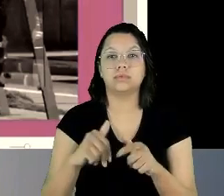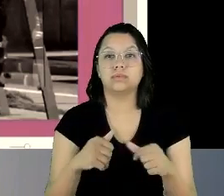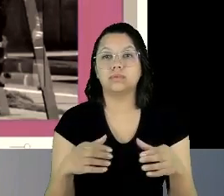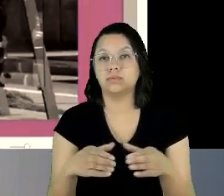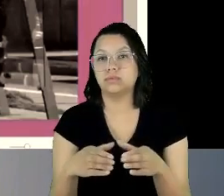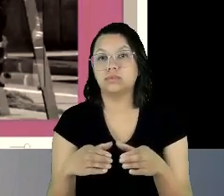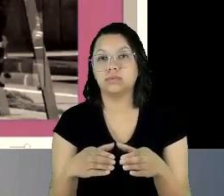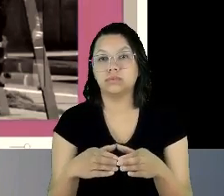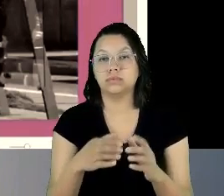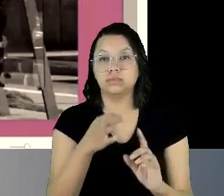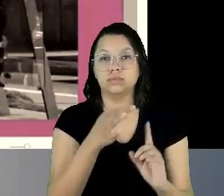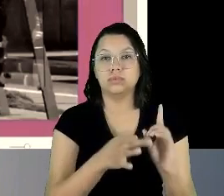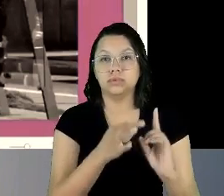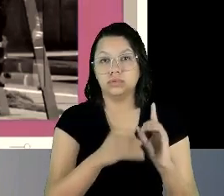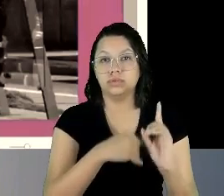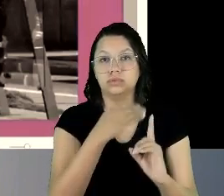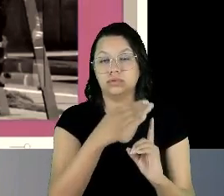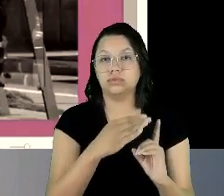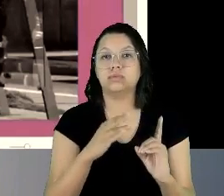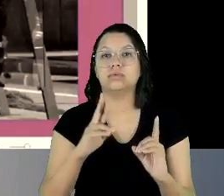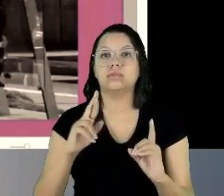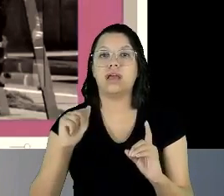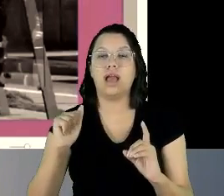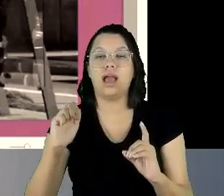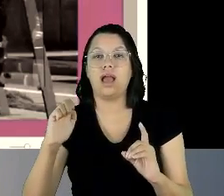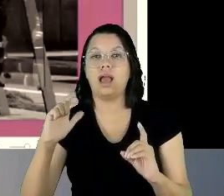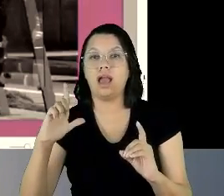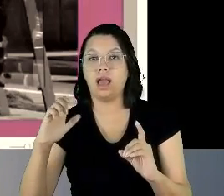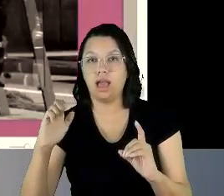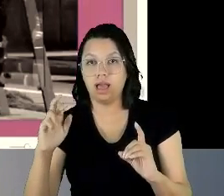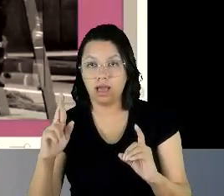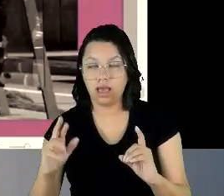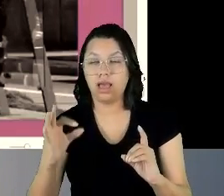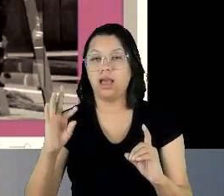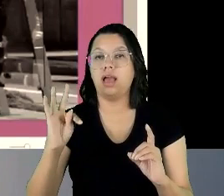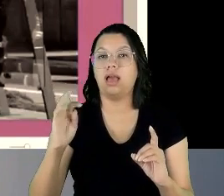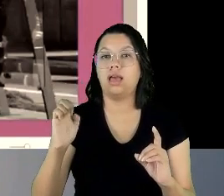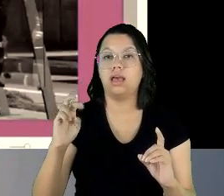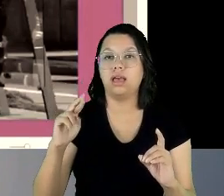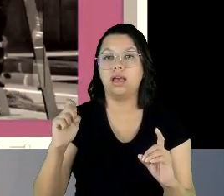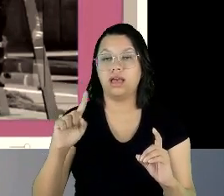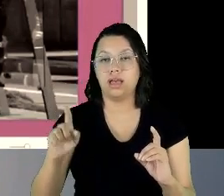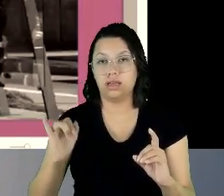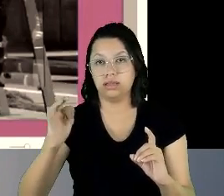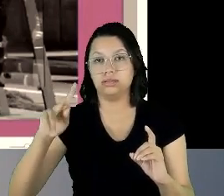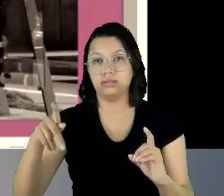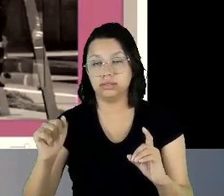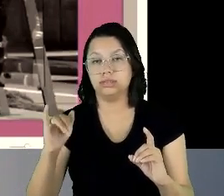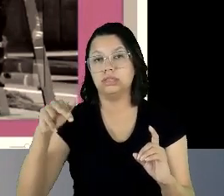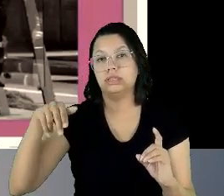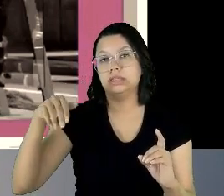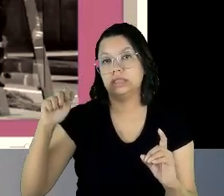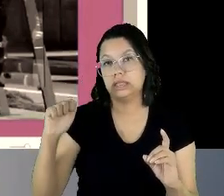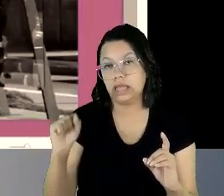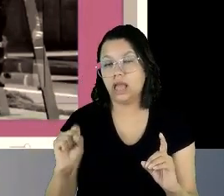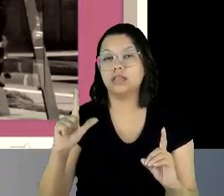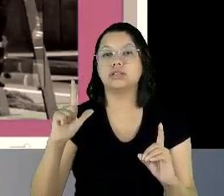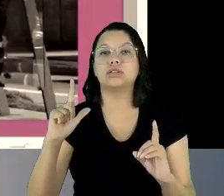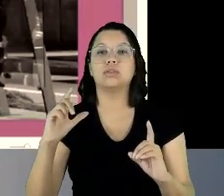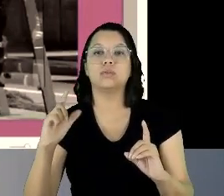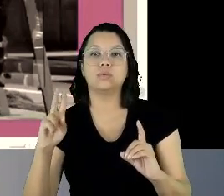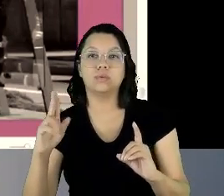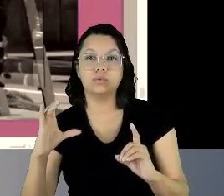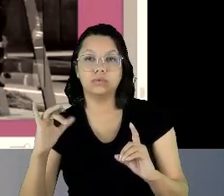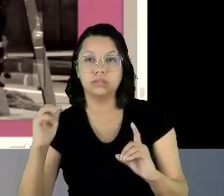né, das doutoras Inês, Raicler, Terezinha, Luciana, que estiveram conosco o